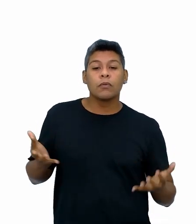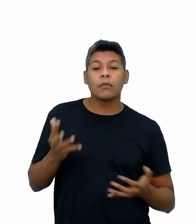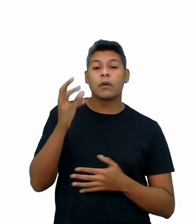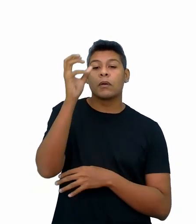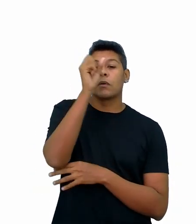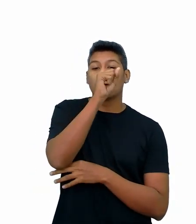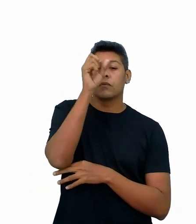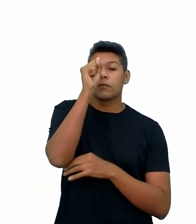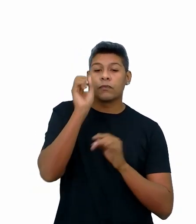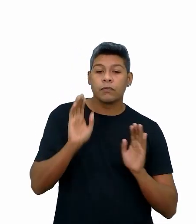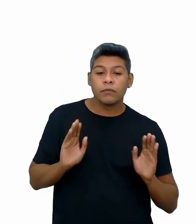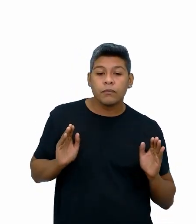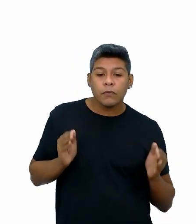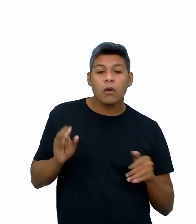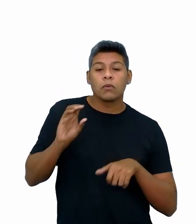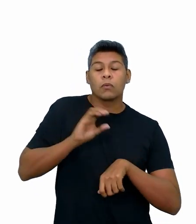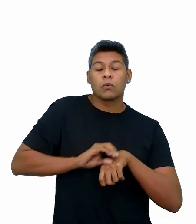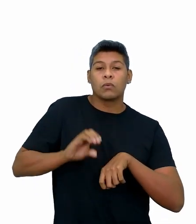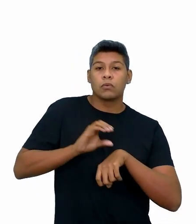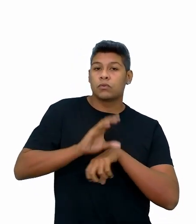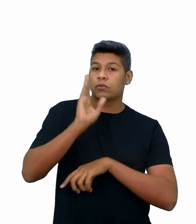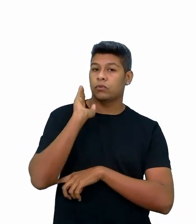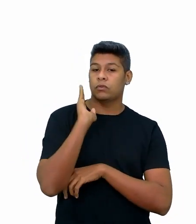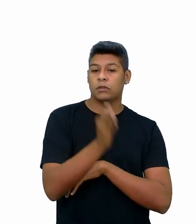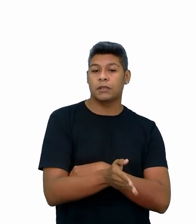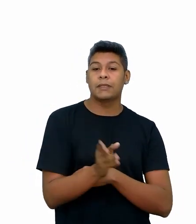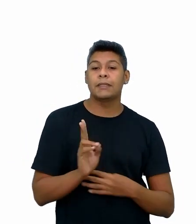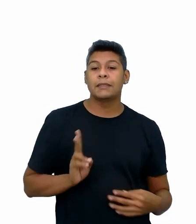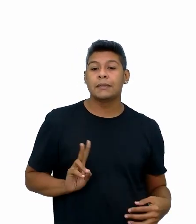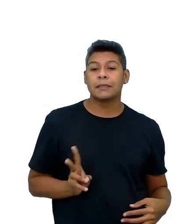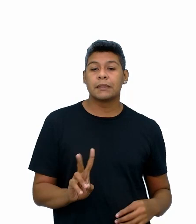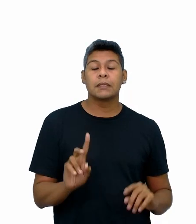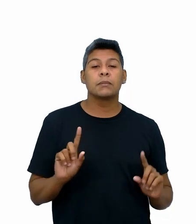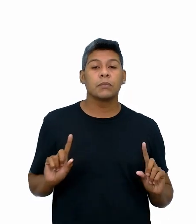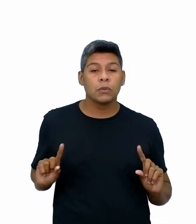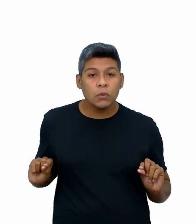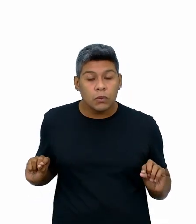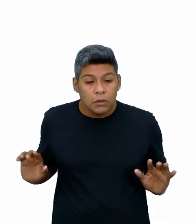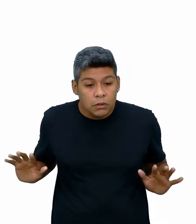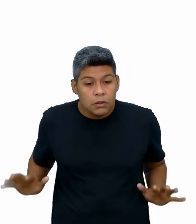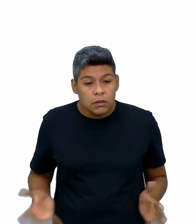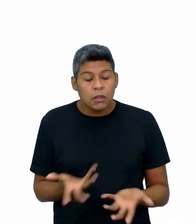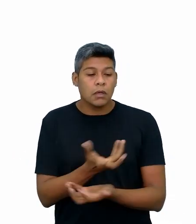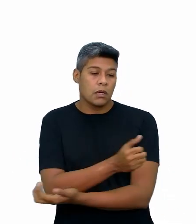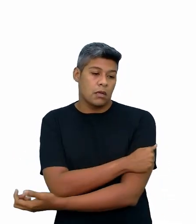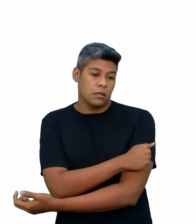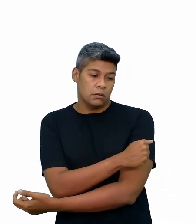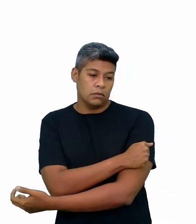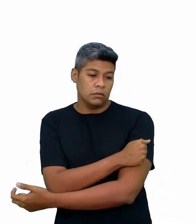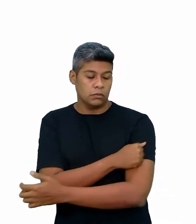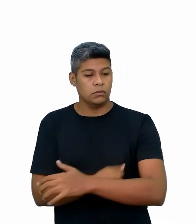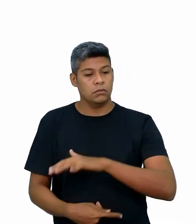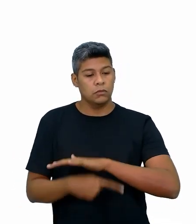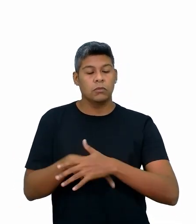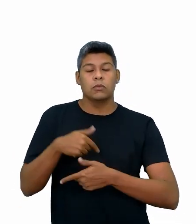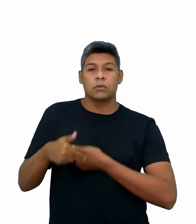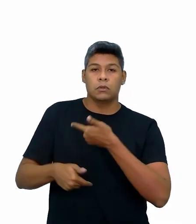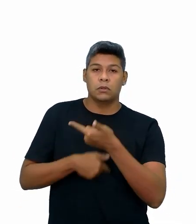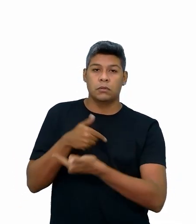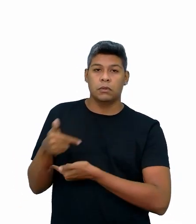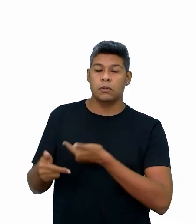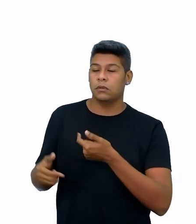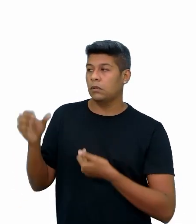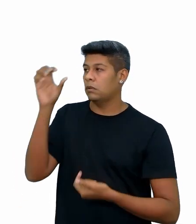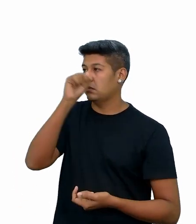aprendizagem, foco na formação integral, sempre focando o nosso estudante, né, como centro aí desse trabalho da